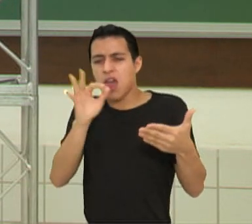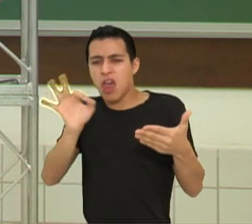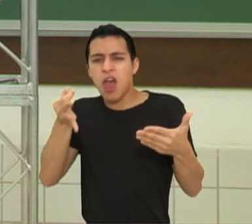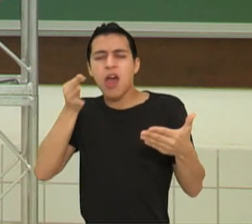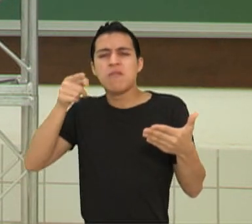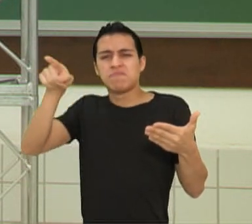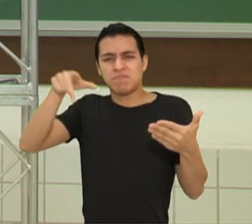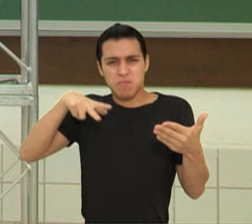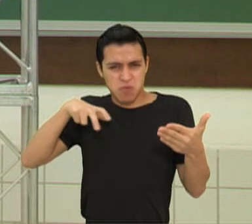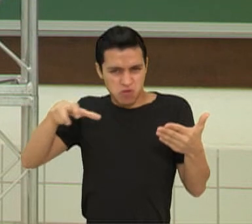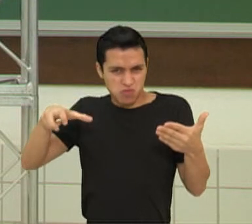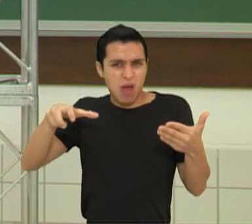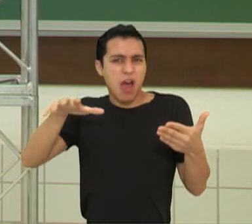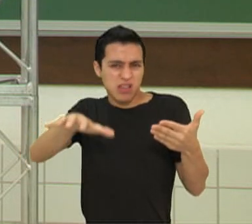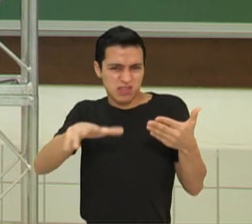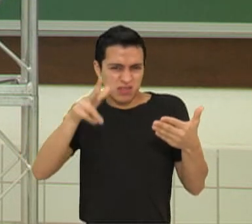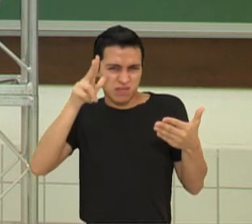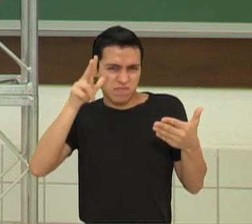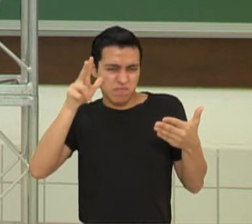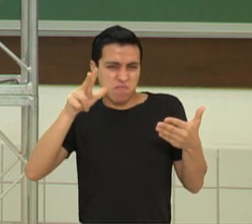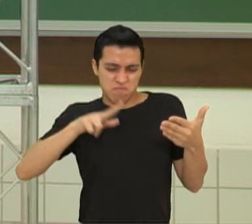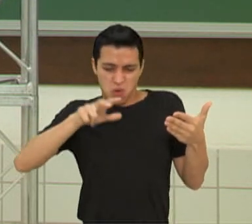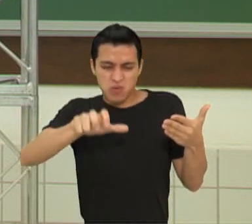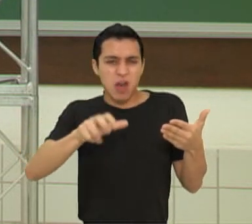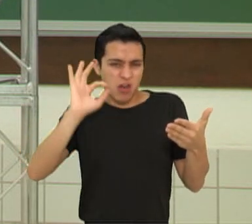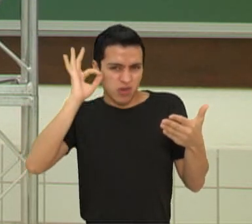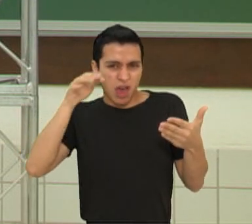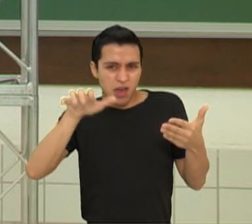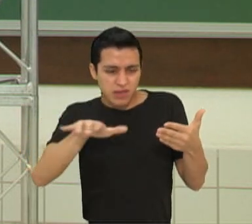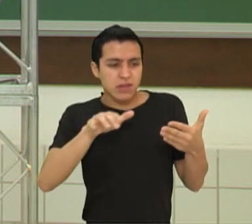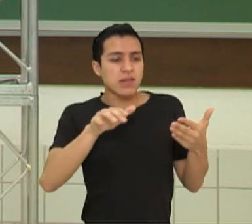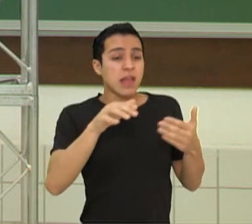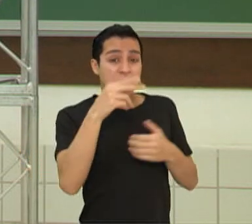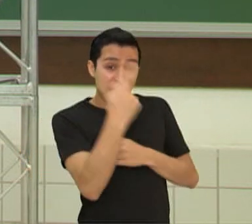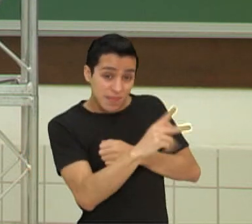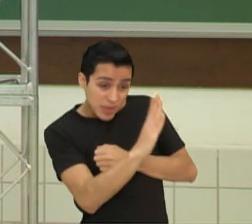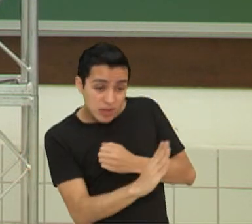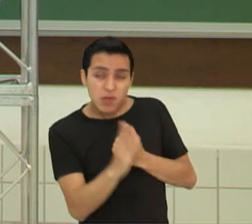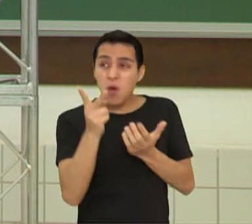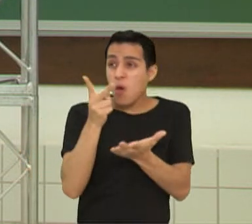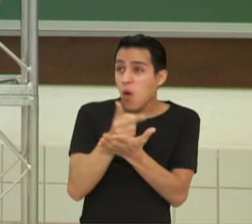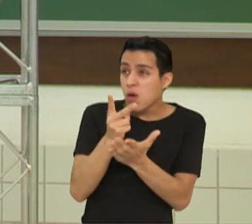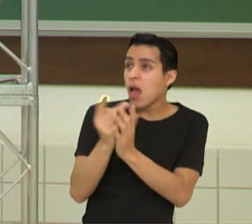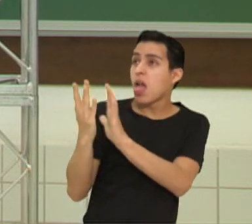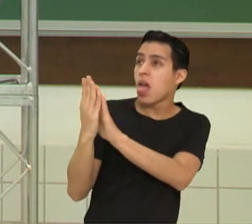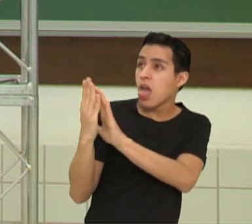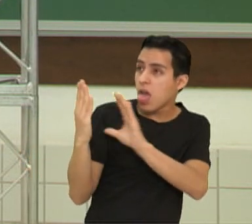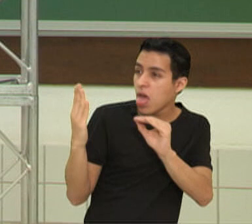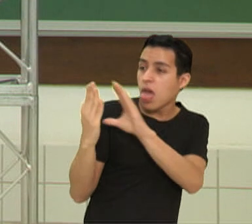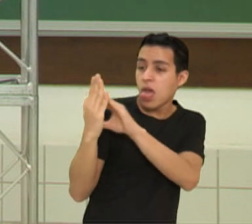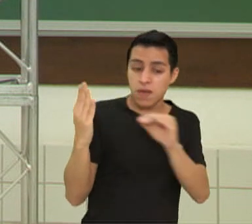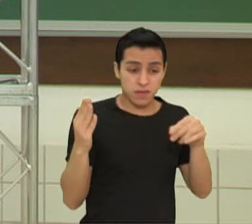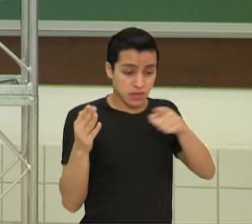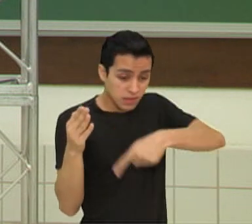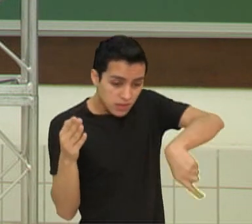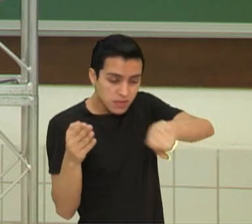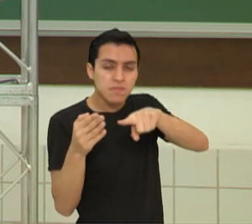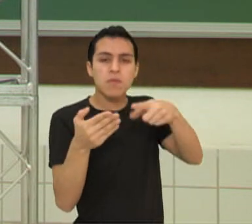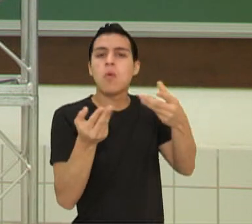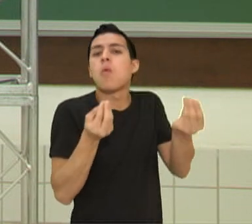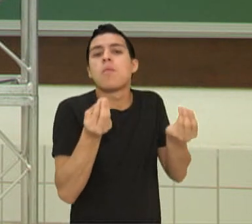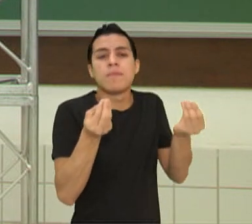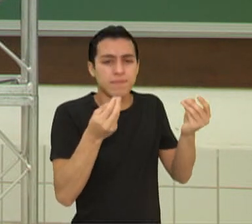Portugal, vai continuar aqui no Brasil com essa mentalidade. A gente governa aqui, são